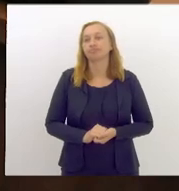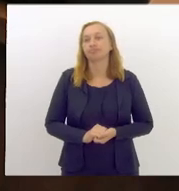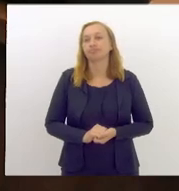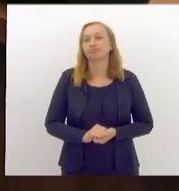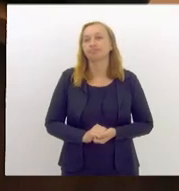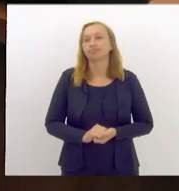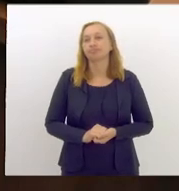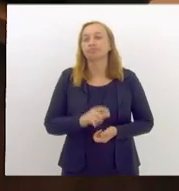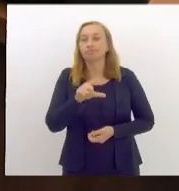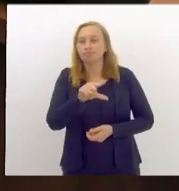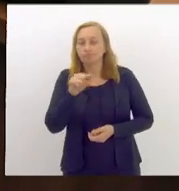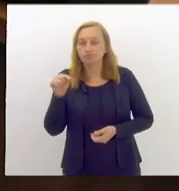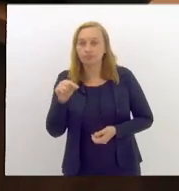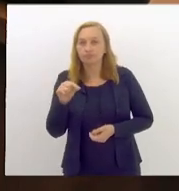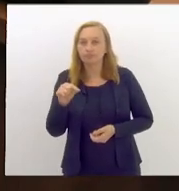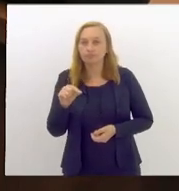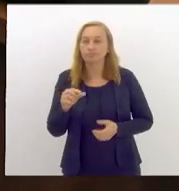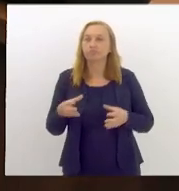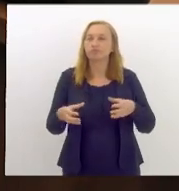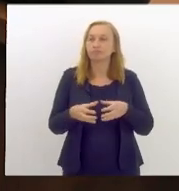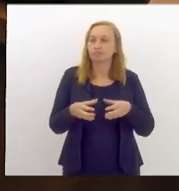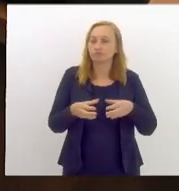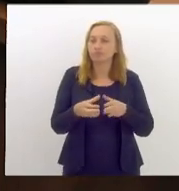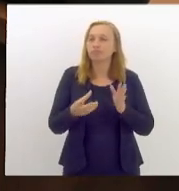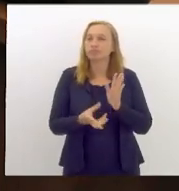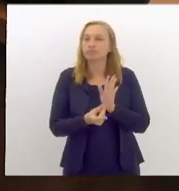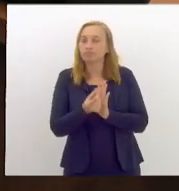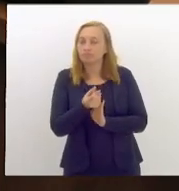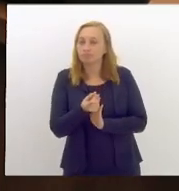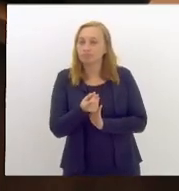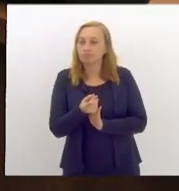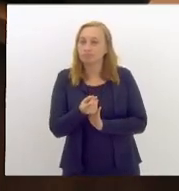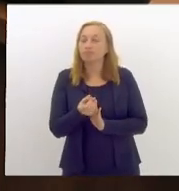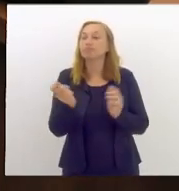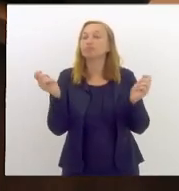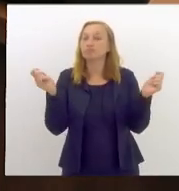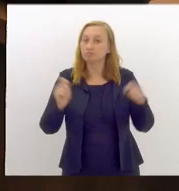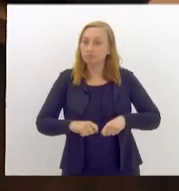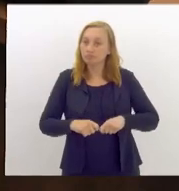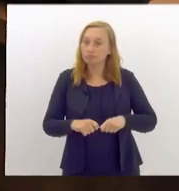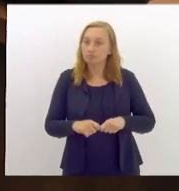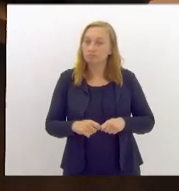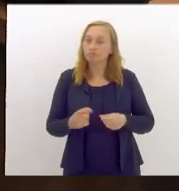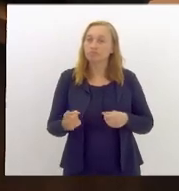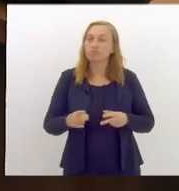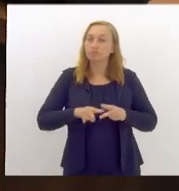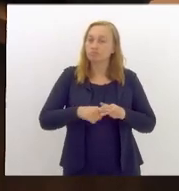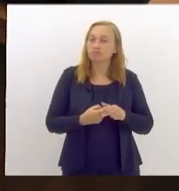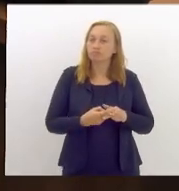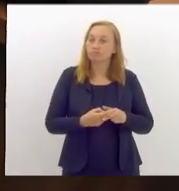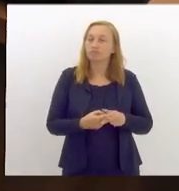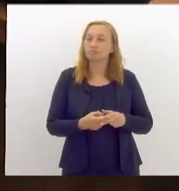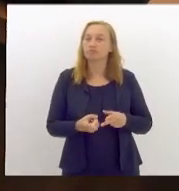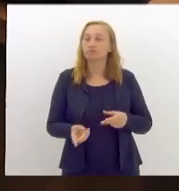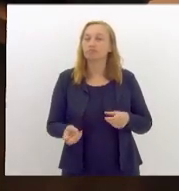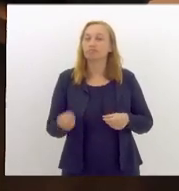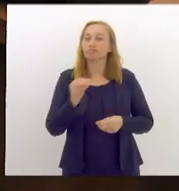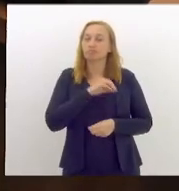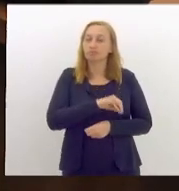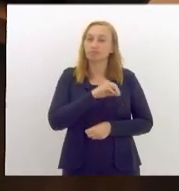defina através da comissão de orçamento a possibilidade de recomposição dos salários